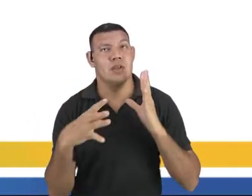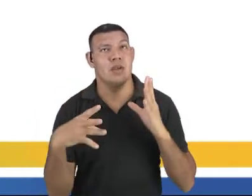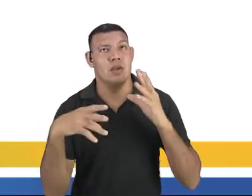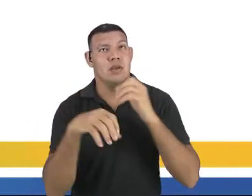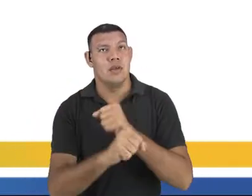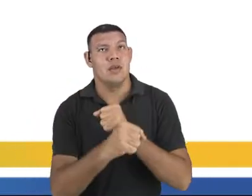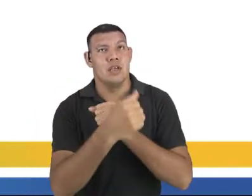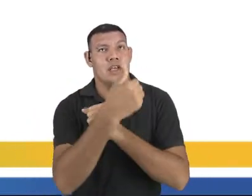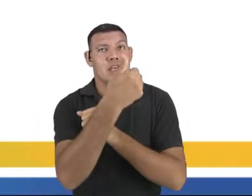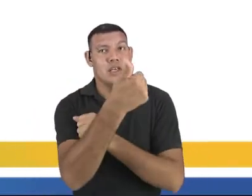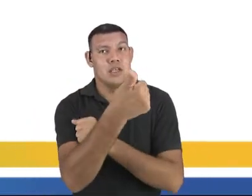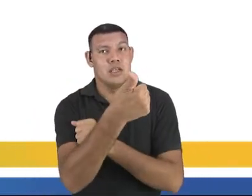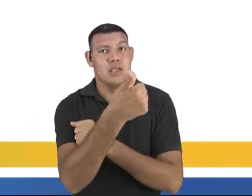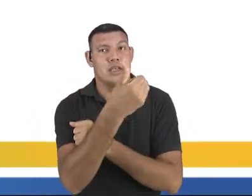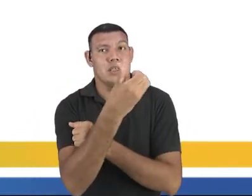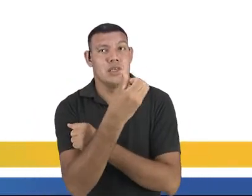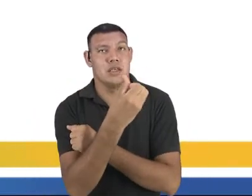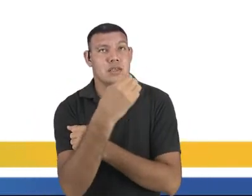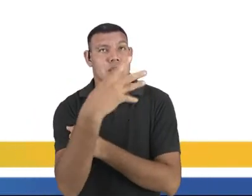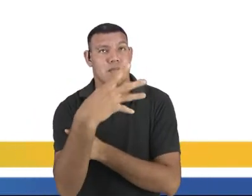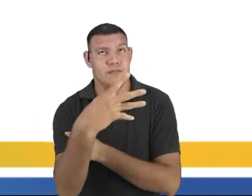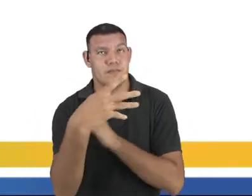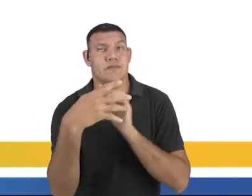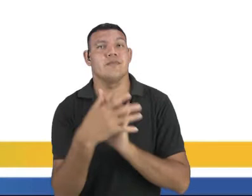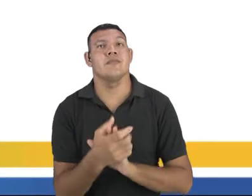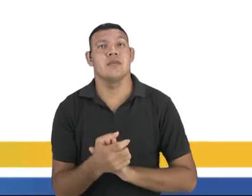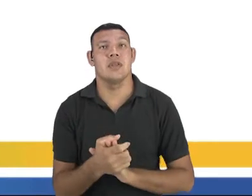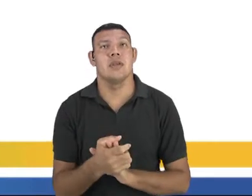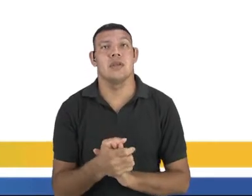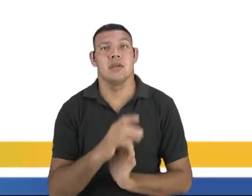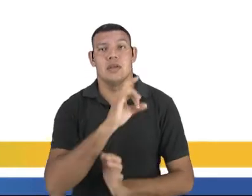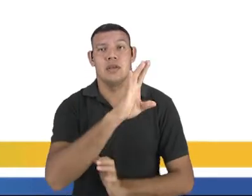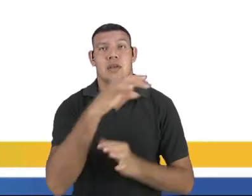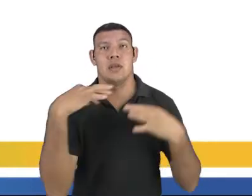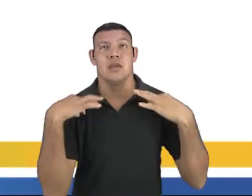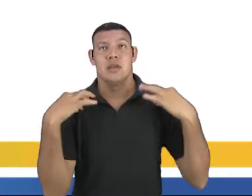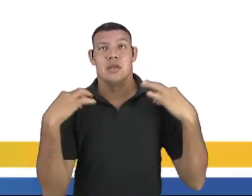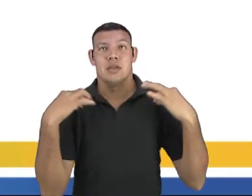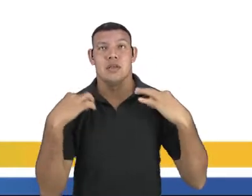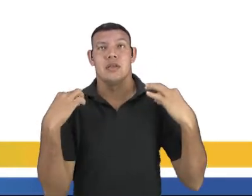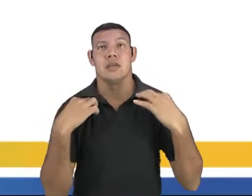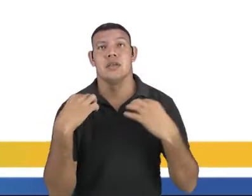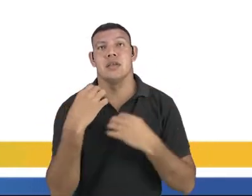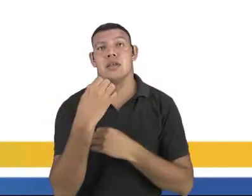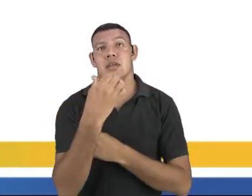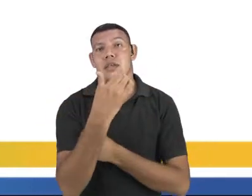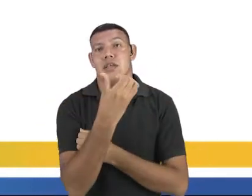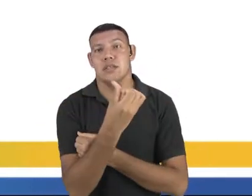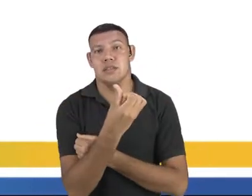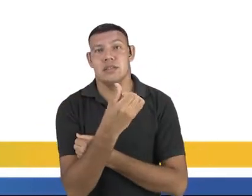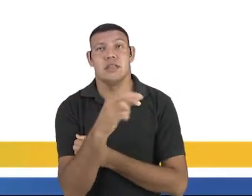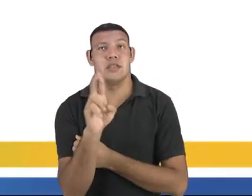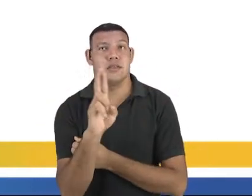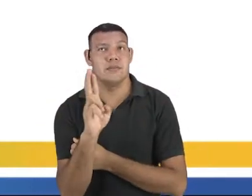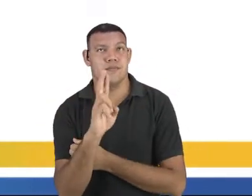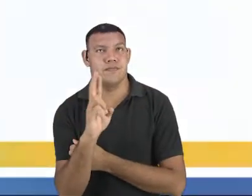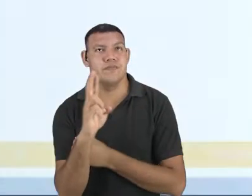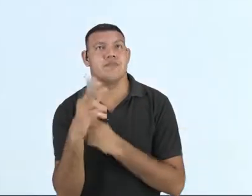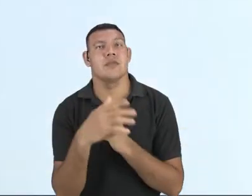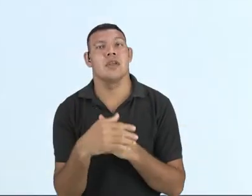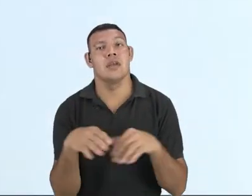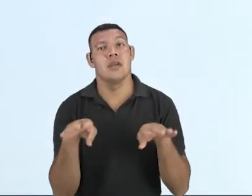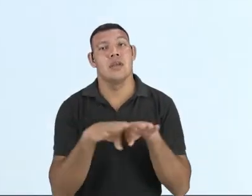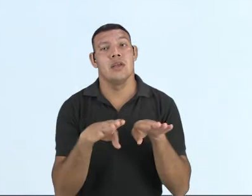Cada camisa custou r$ 6 o e enquanto cada bermuda custou r$ 10 ok